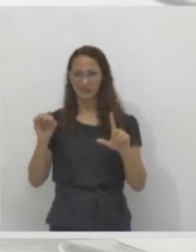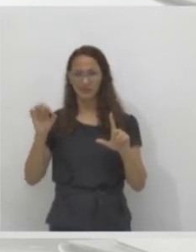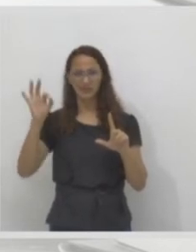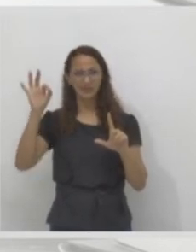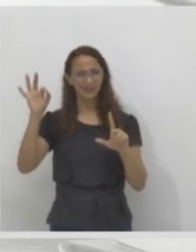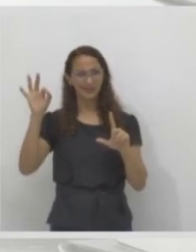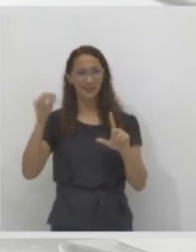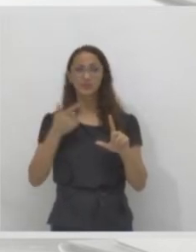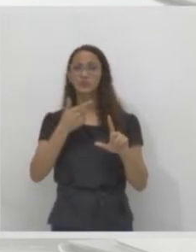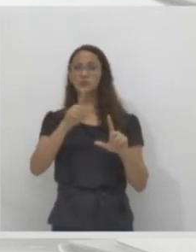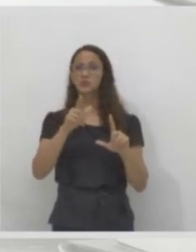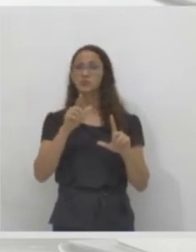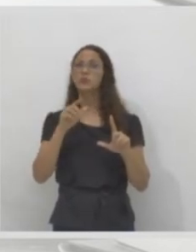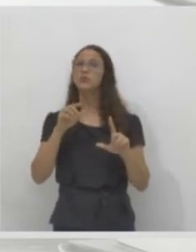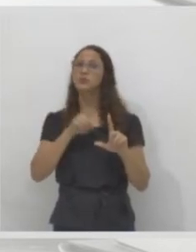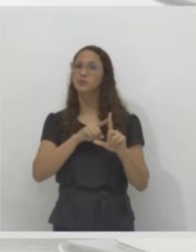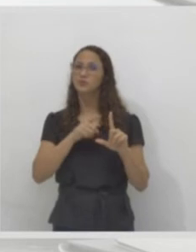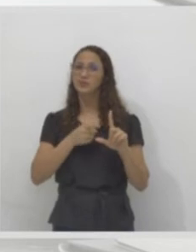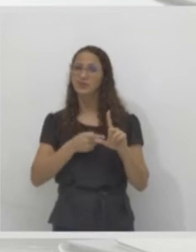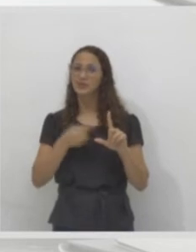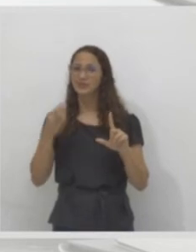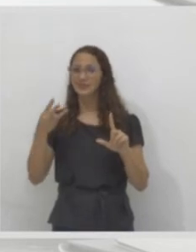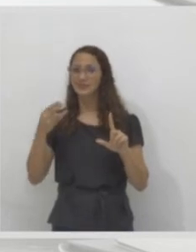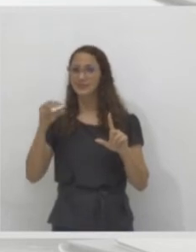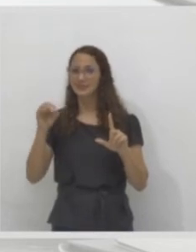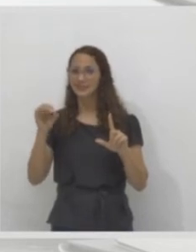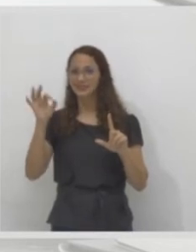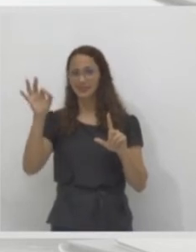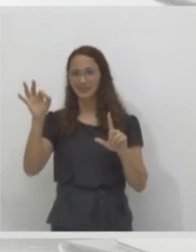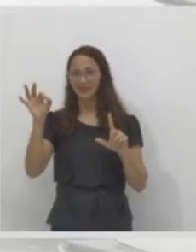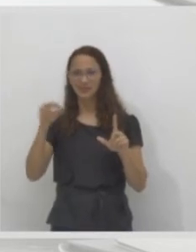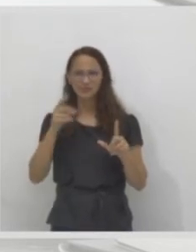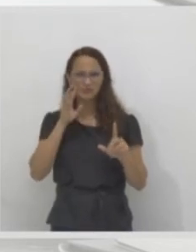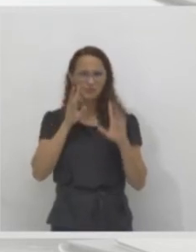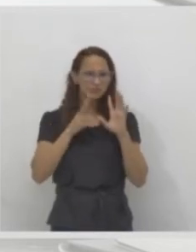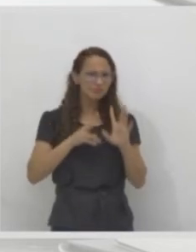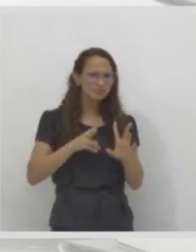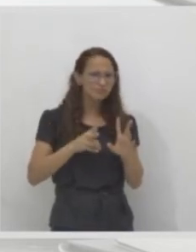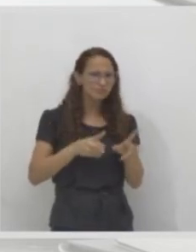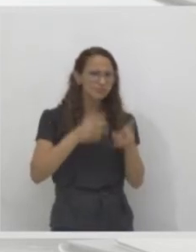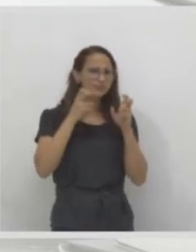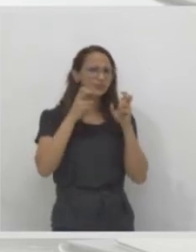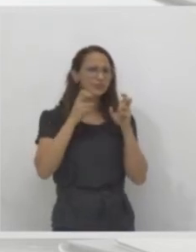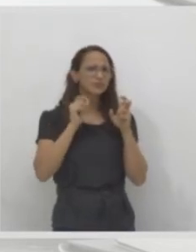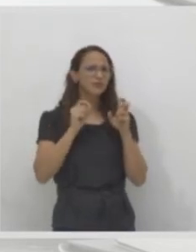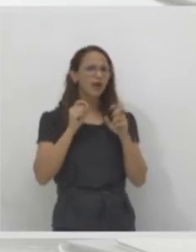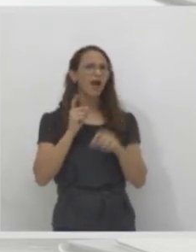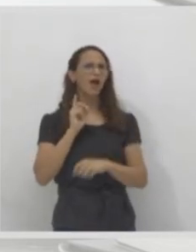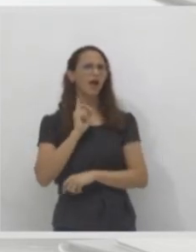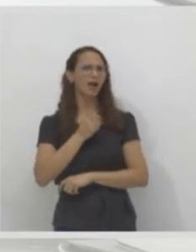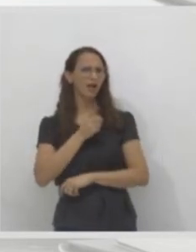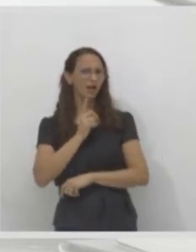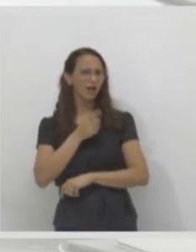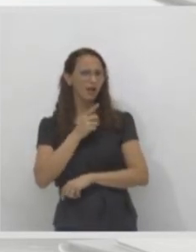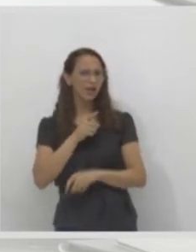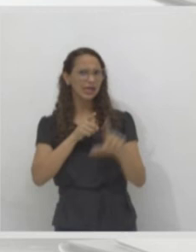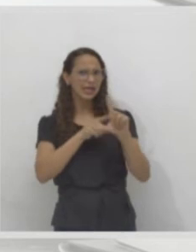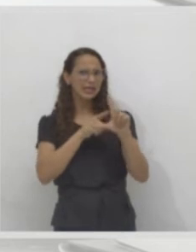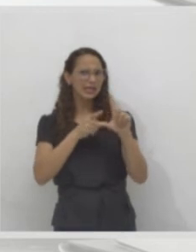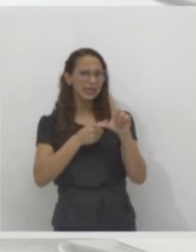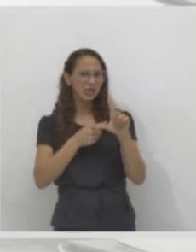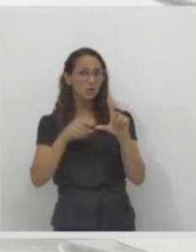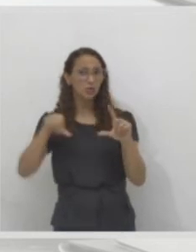que você tem que observar aqui, meu querido? Você tem que observar que eu tenho um ângulo que mede mais